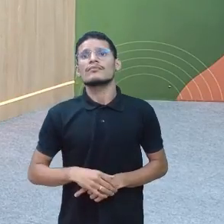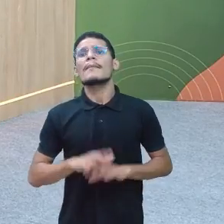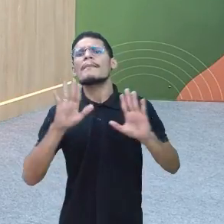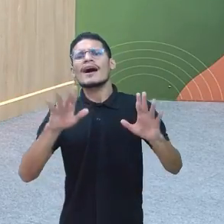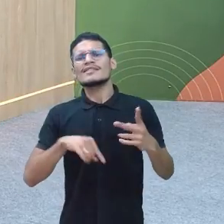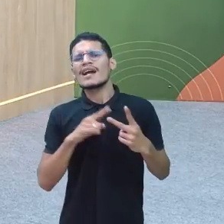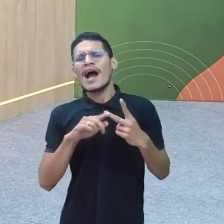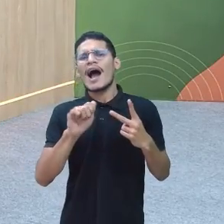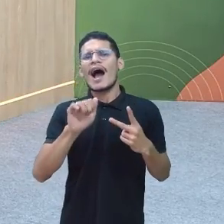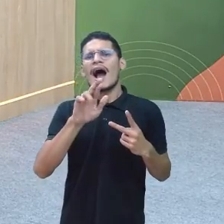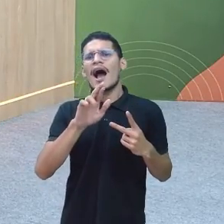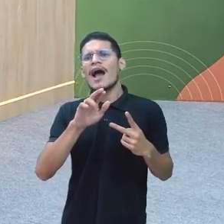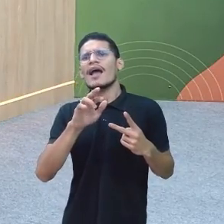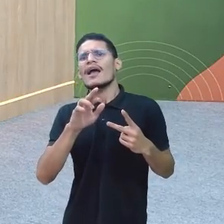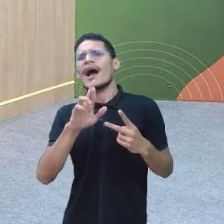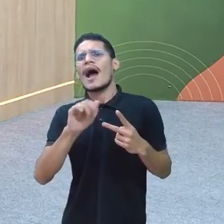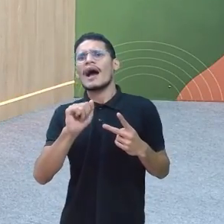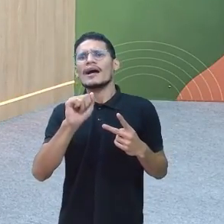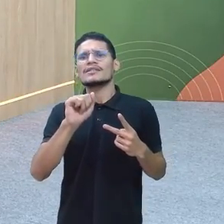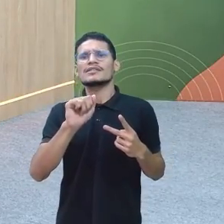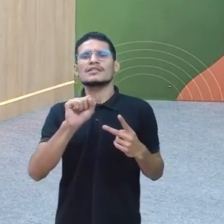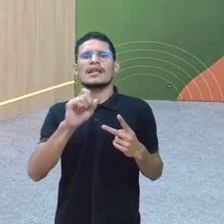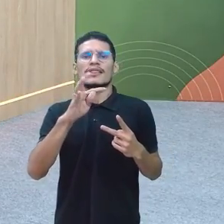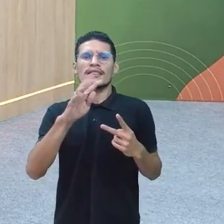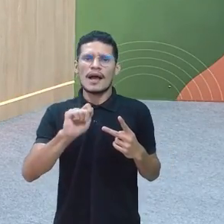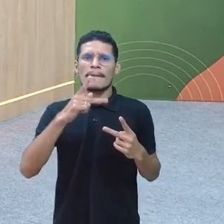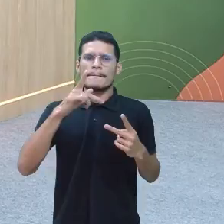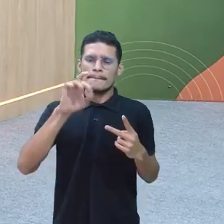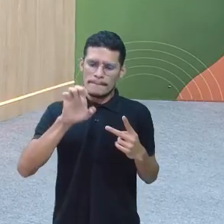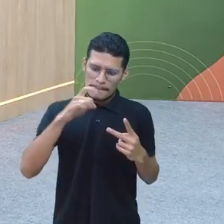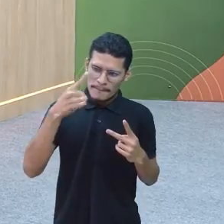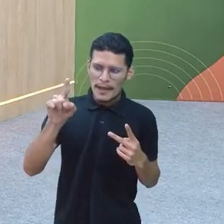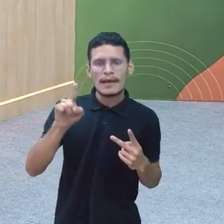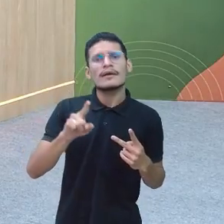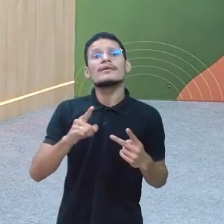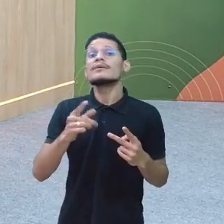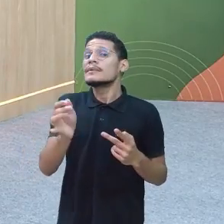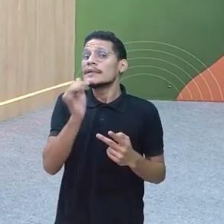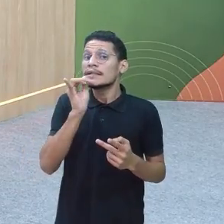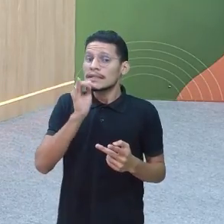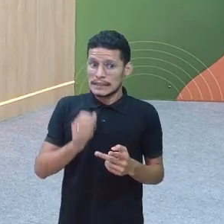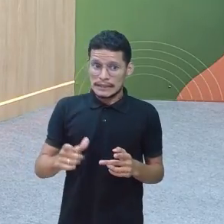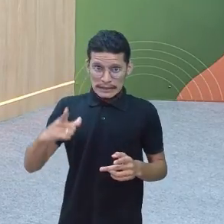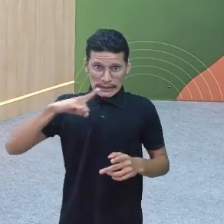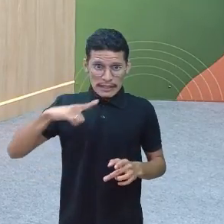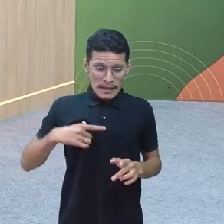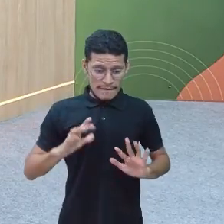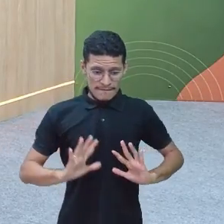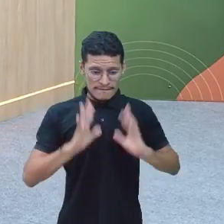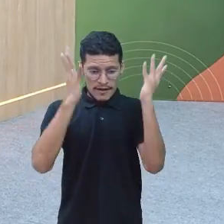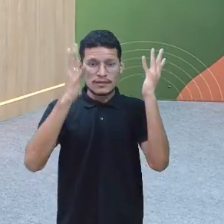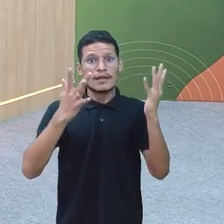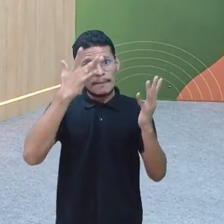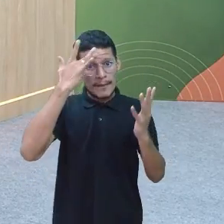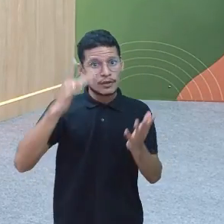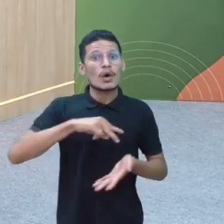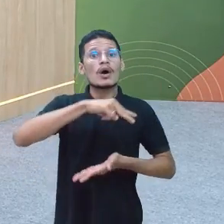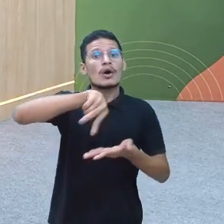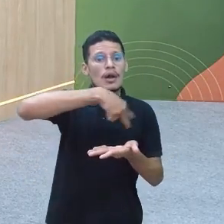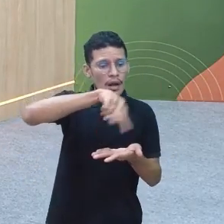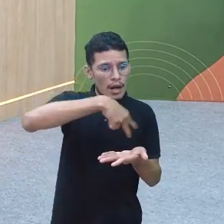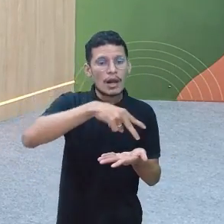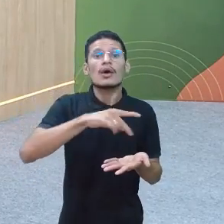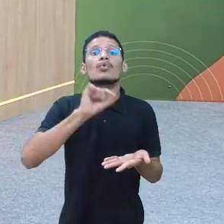rastapé? Rastapé, quando ia acontecer essas festas, os pessoal molhava todo